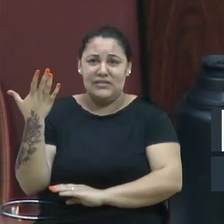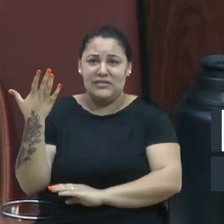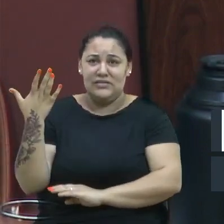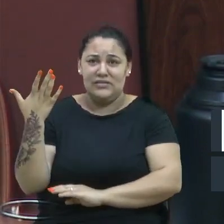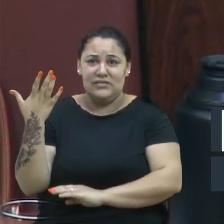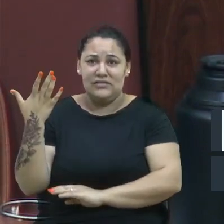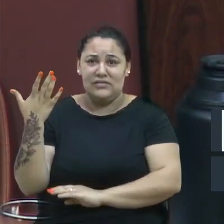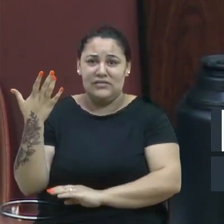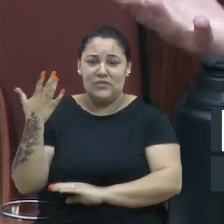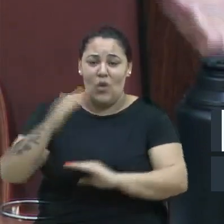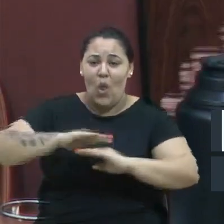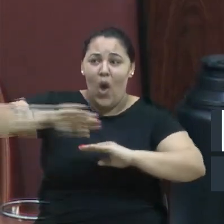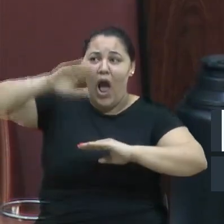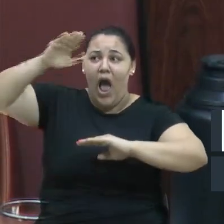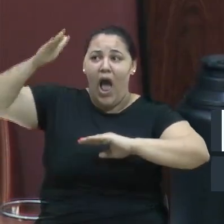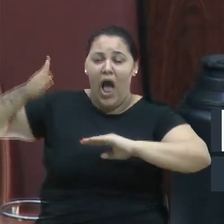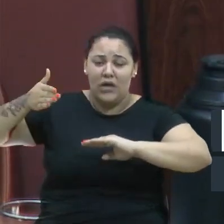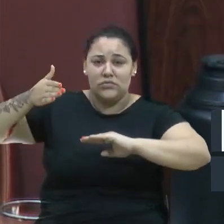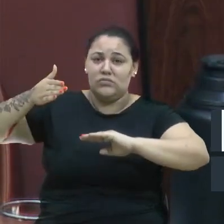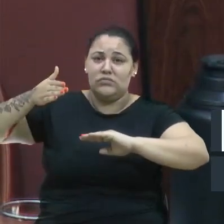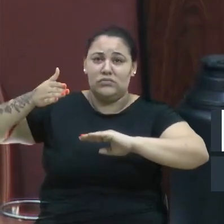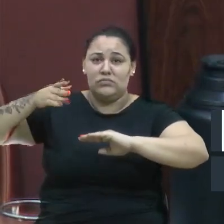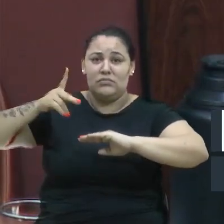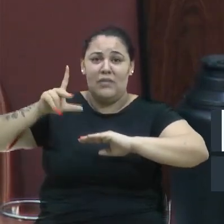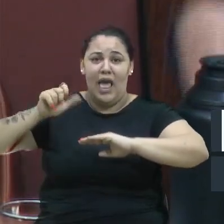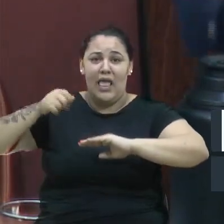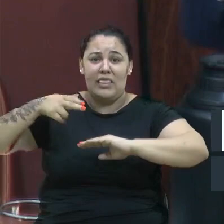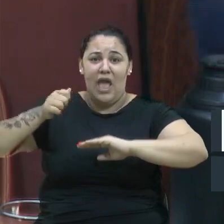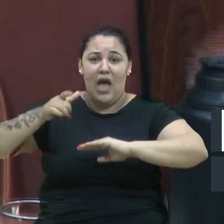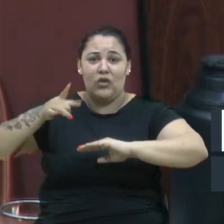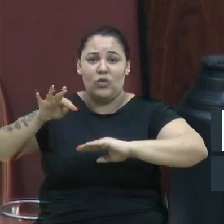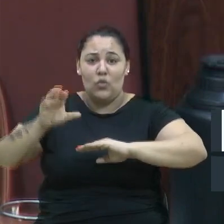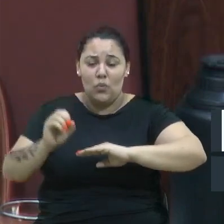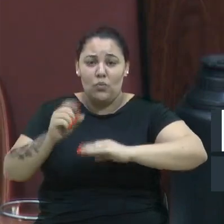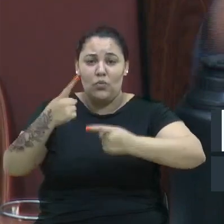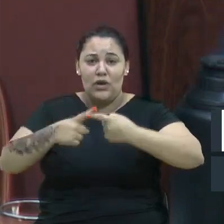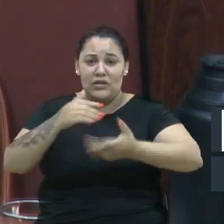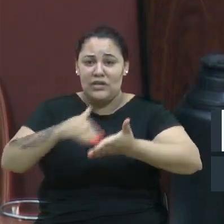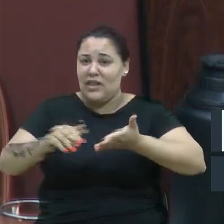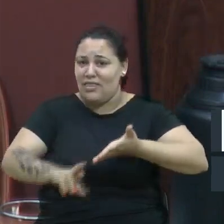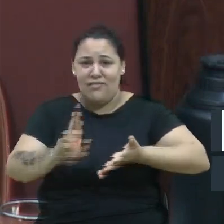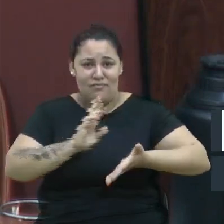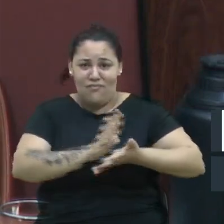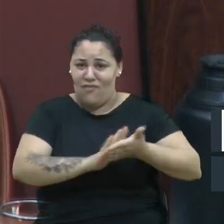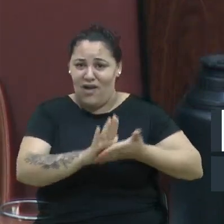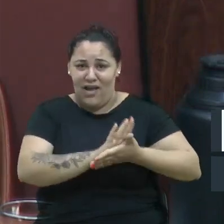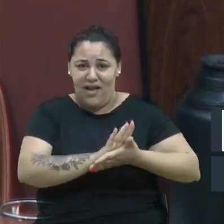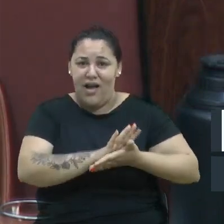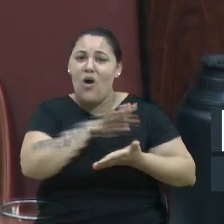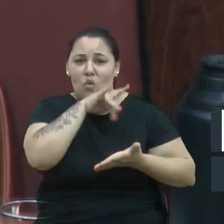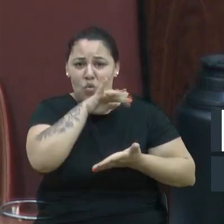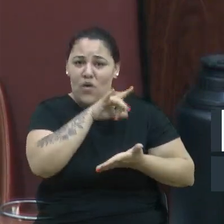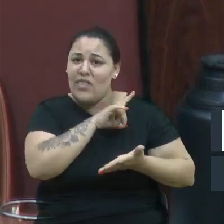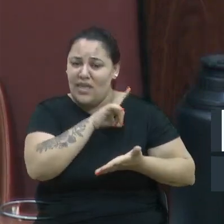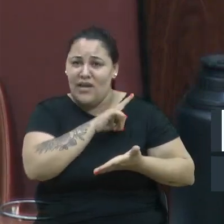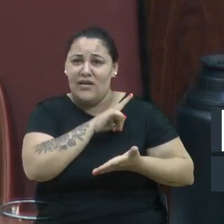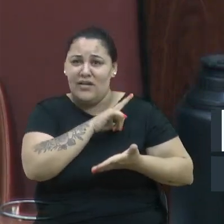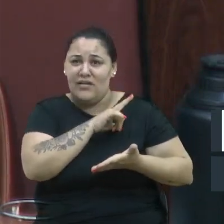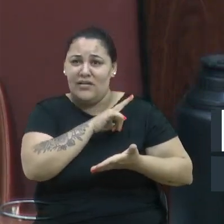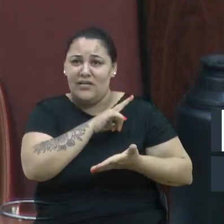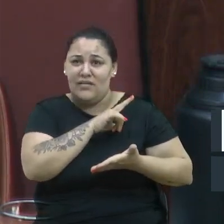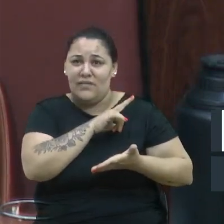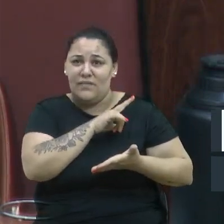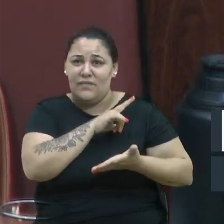Planalto, porque o secretário não responde, gente. Então, assim, é ruim, tem que ter fluxo. Falava com o prefeito,